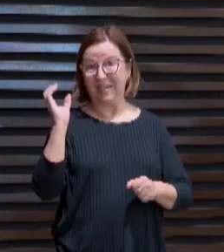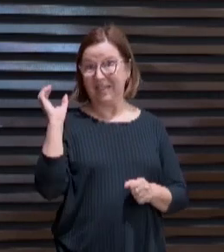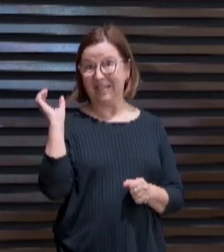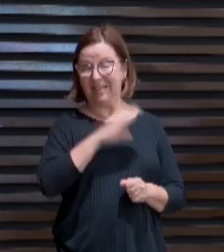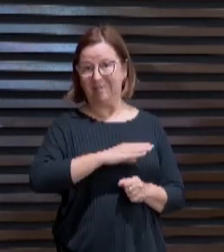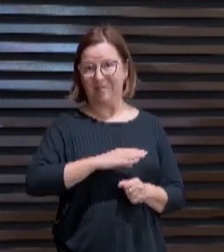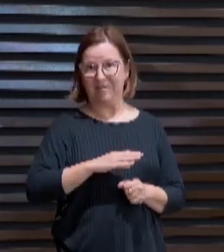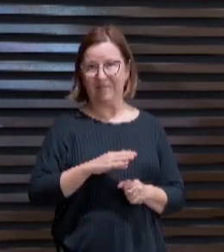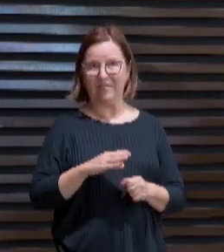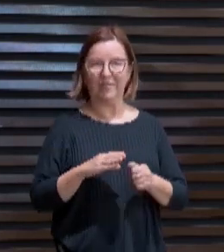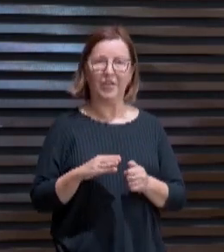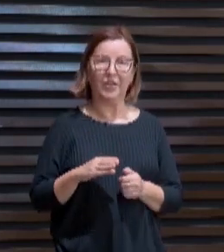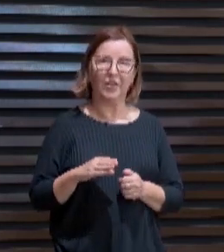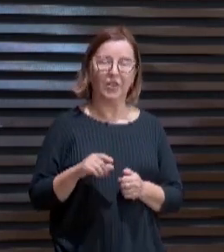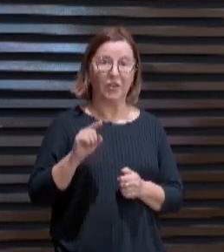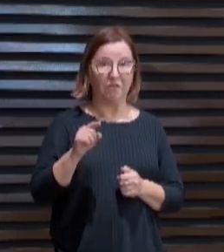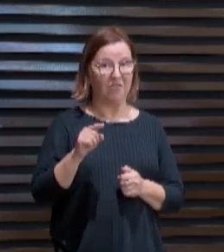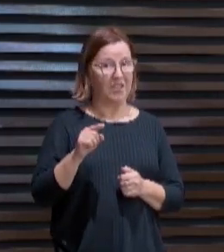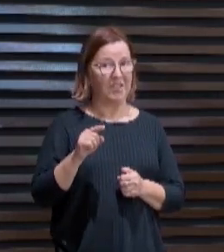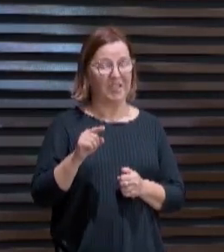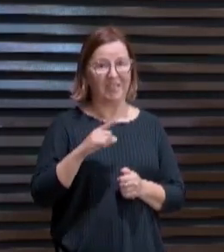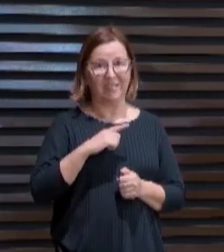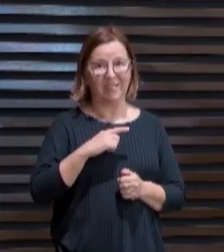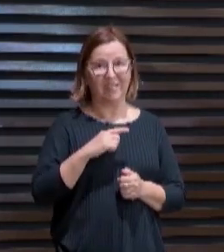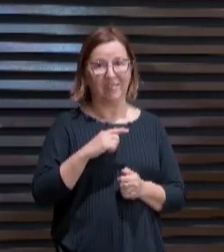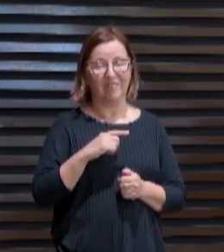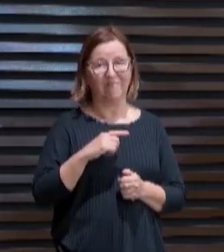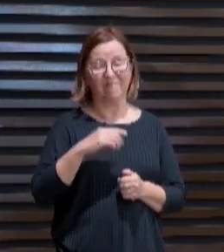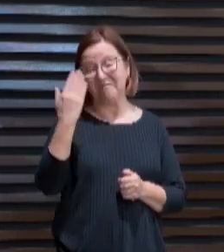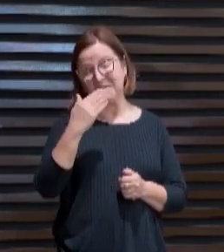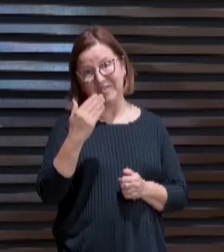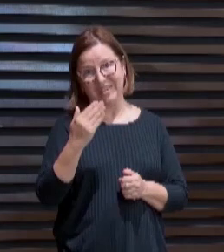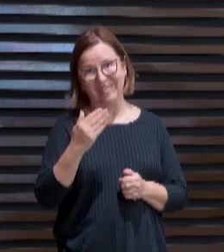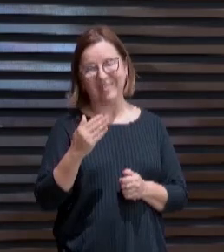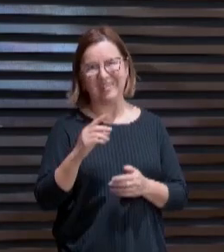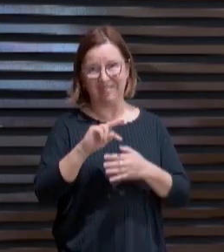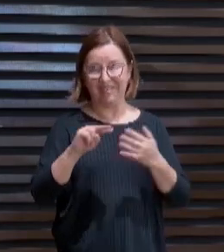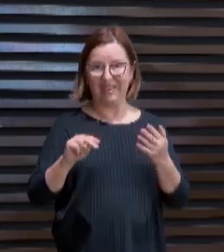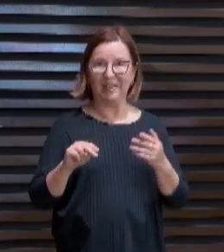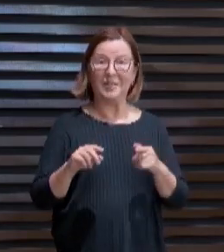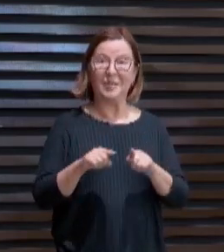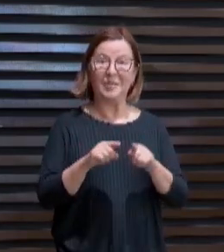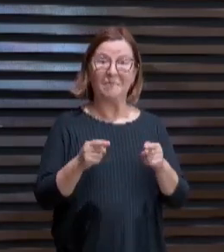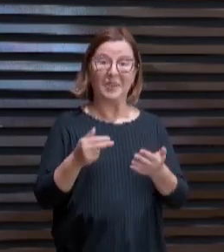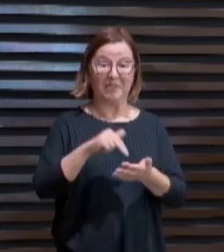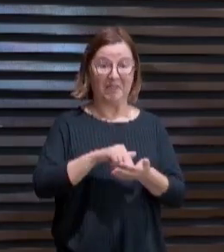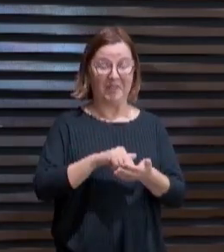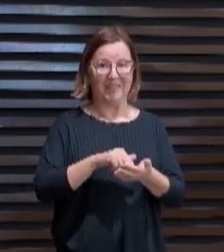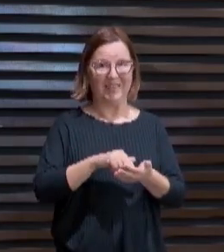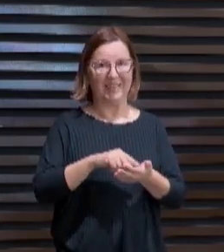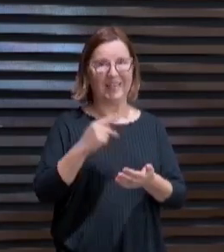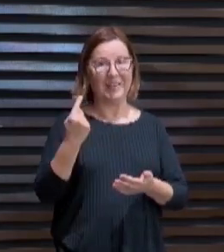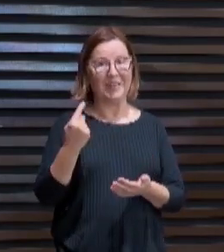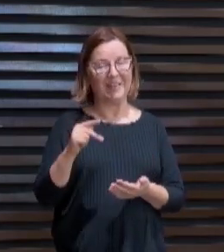sejais contristados com várias provações, para que, uma vez confirmado o valor da vossa fé, muito mais preciosa do que